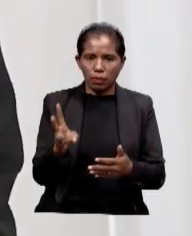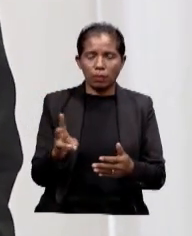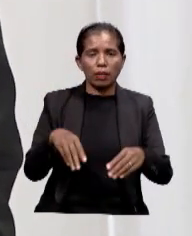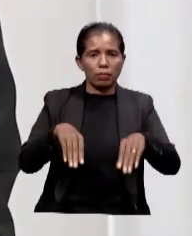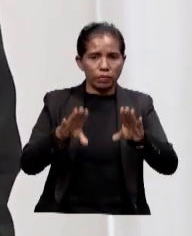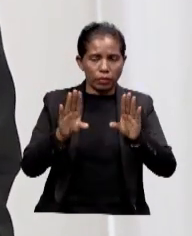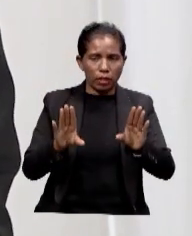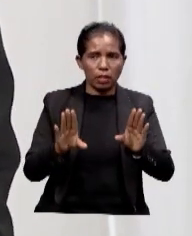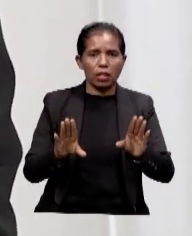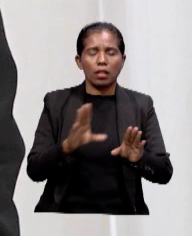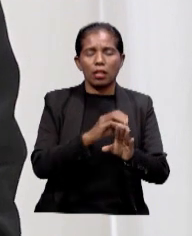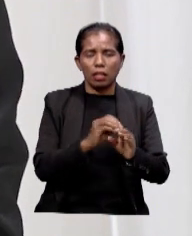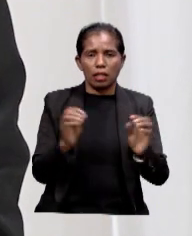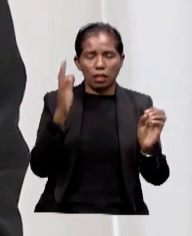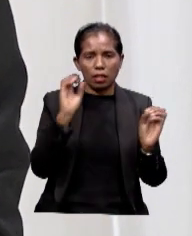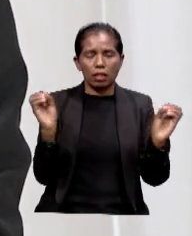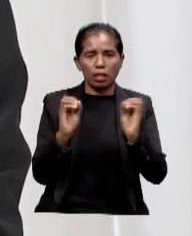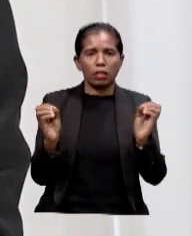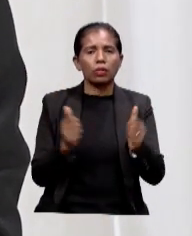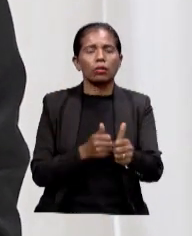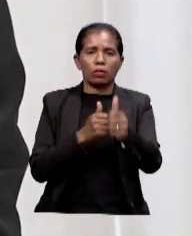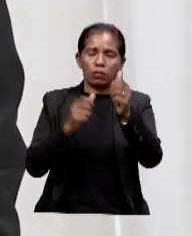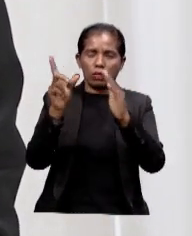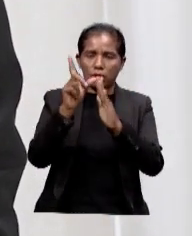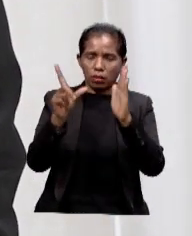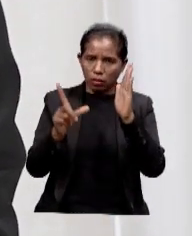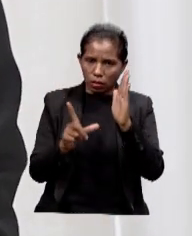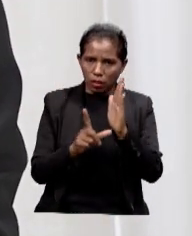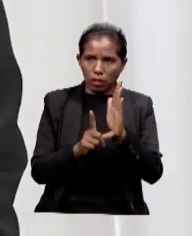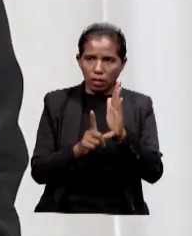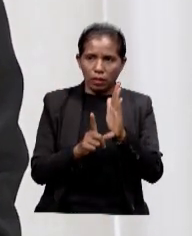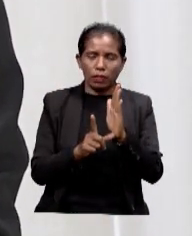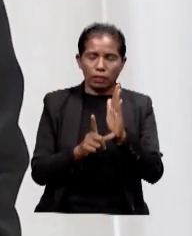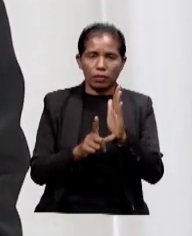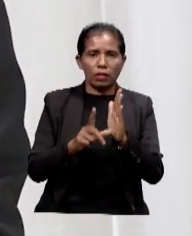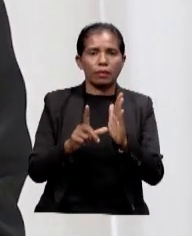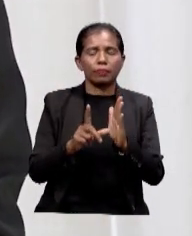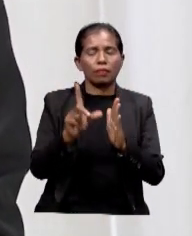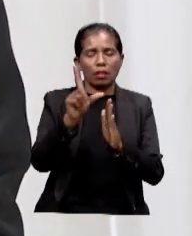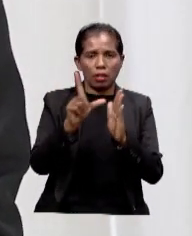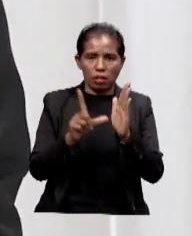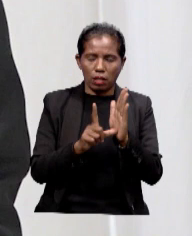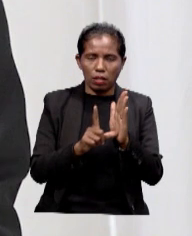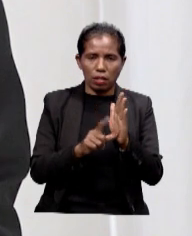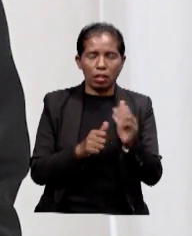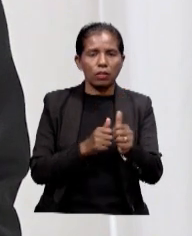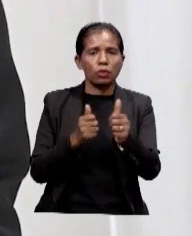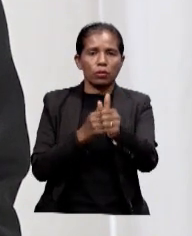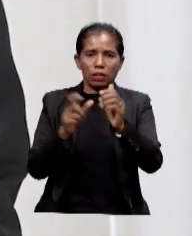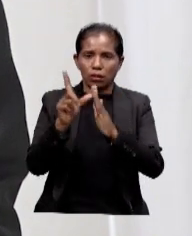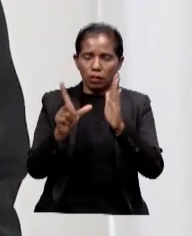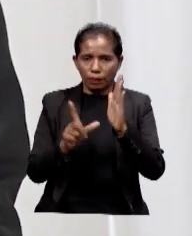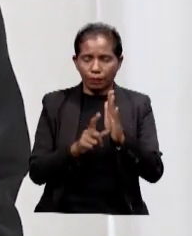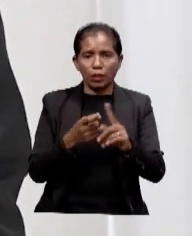maca considera contra ordenação ou viola lei. Os 260